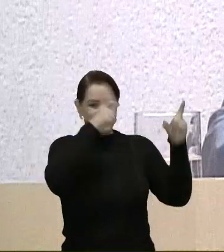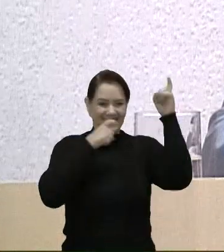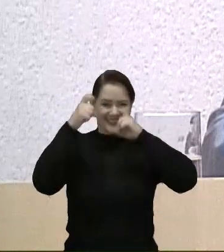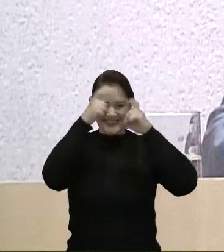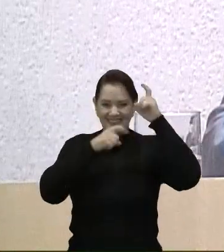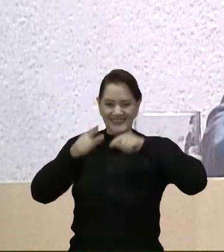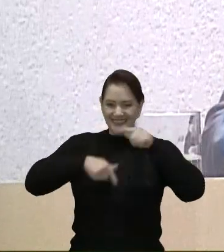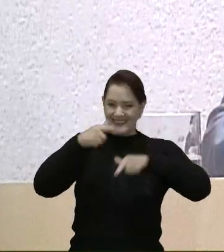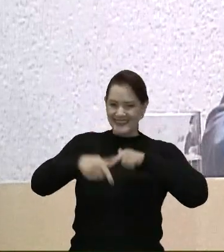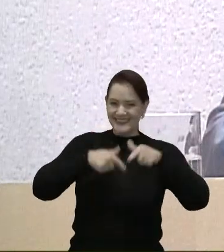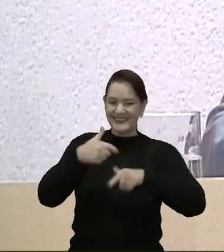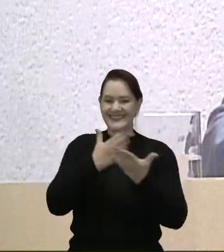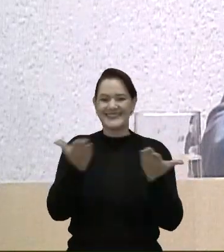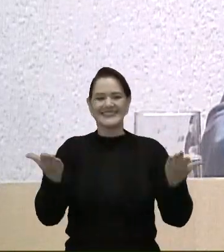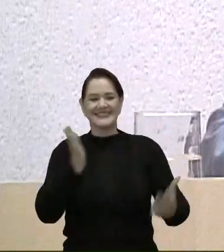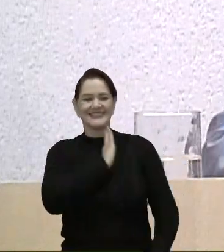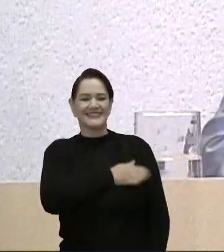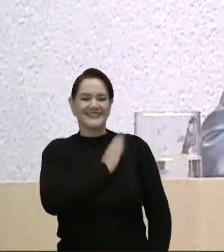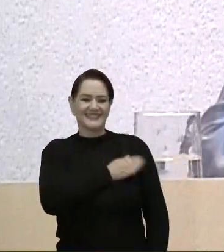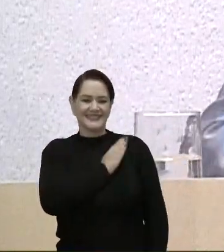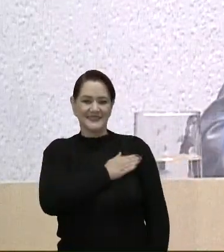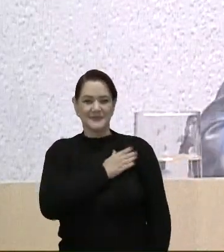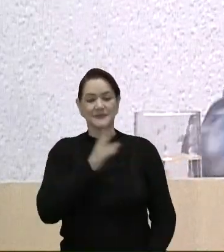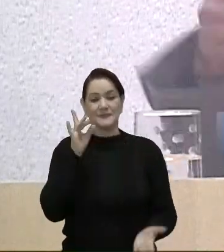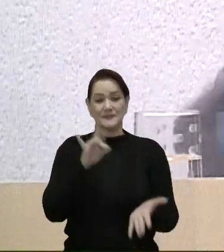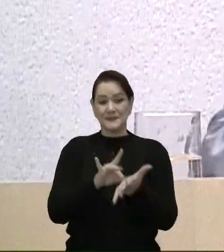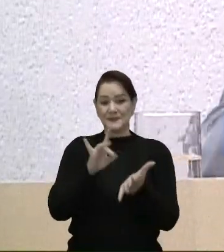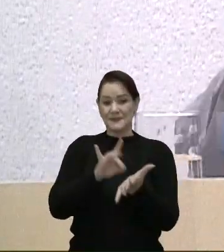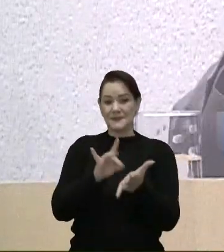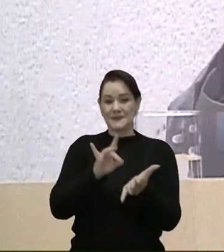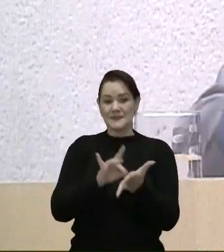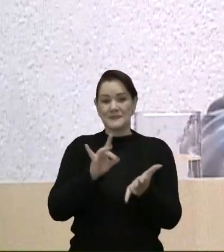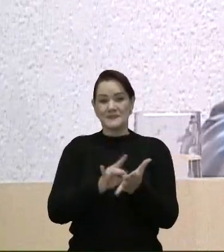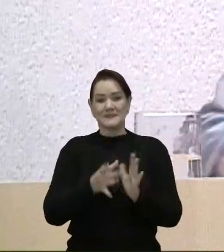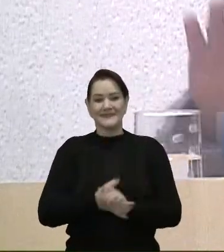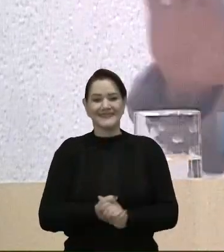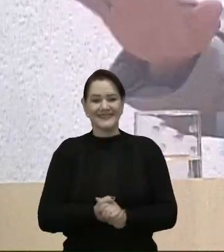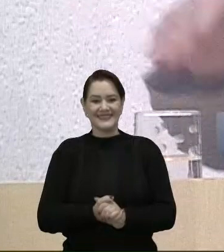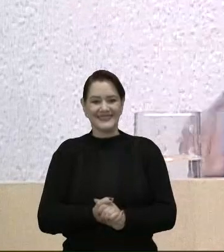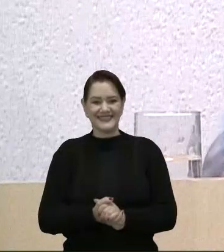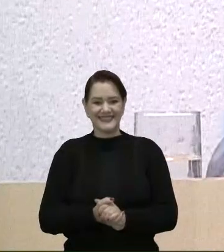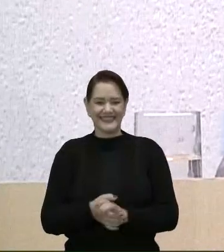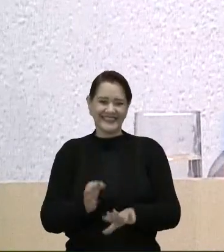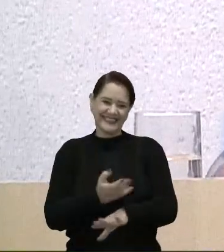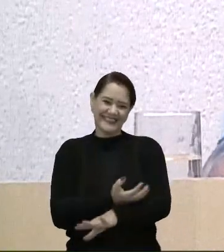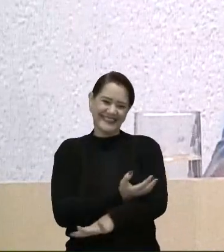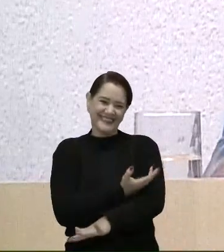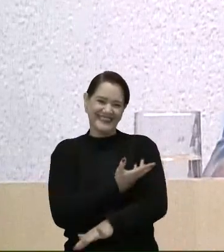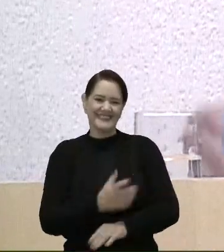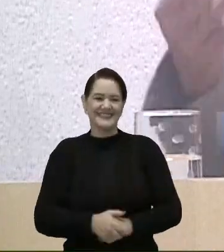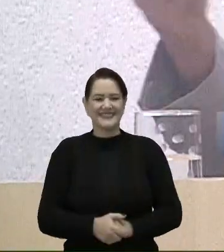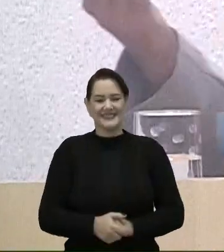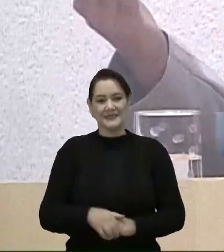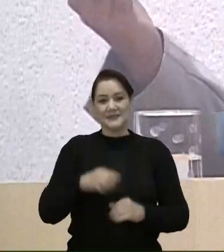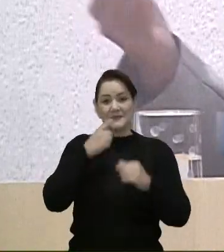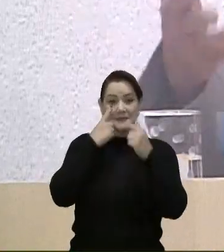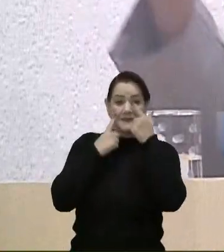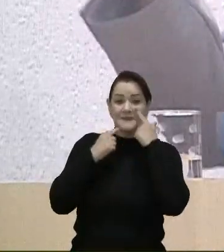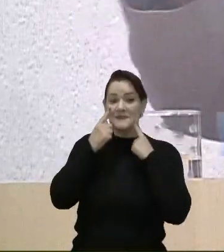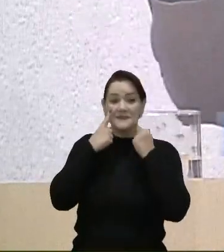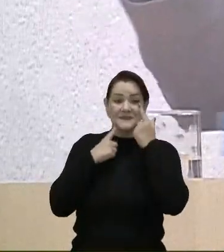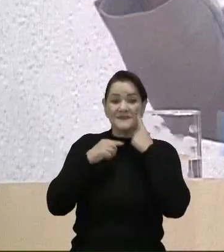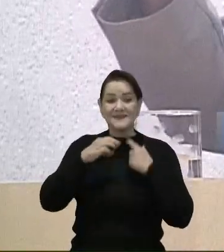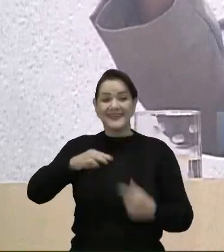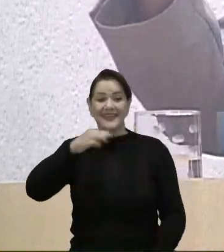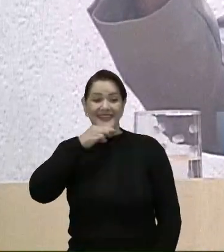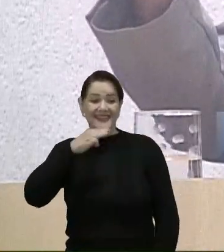trabalhadores. De coração. De verdade, cara. Eu até estou querendo me emocionar aqui, não vou me emocionar, não. Sou chorão, sou de março, né?